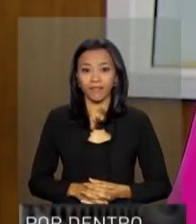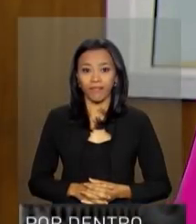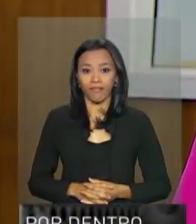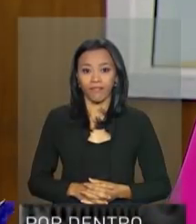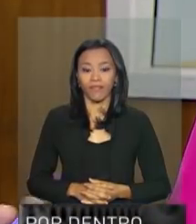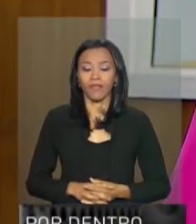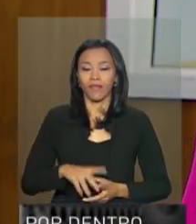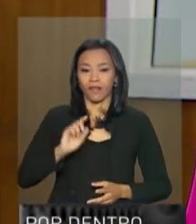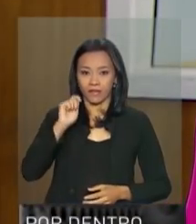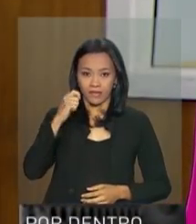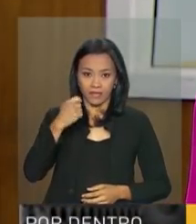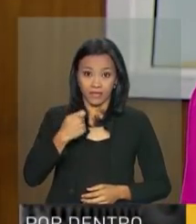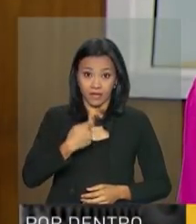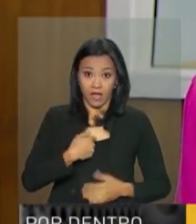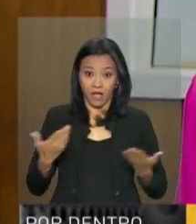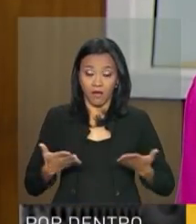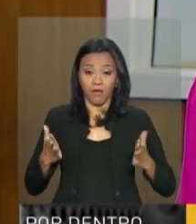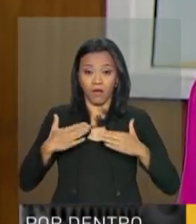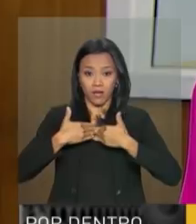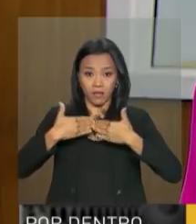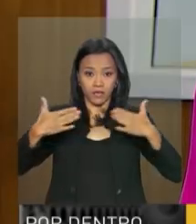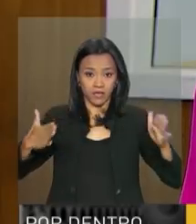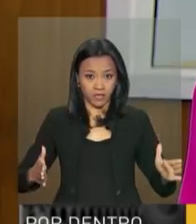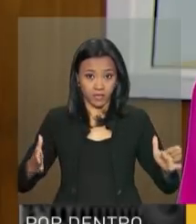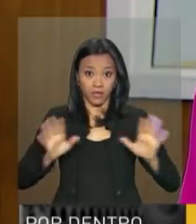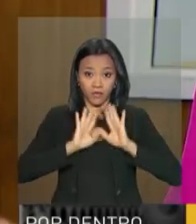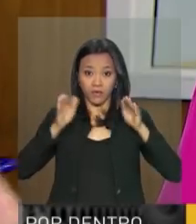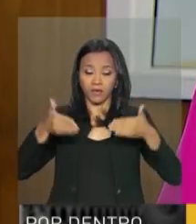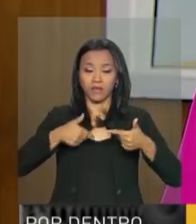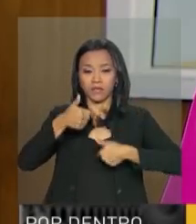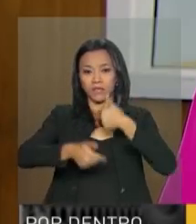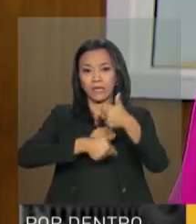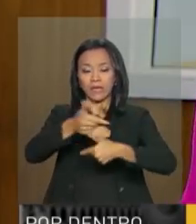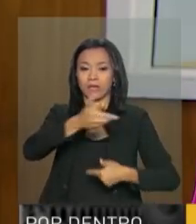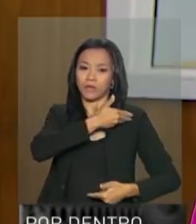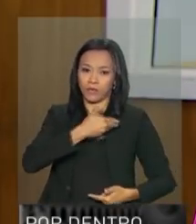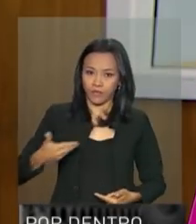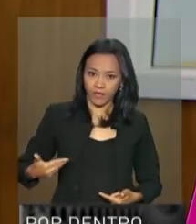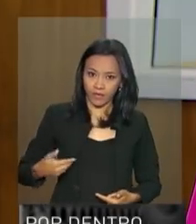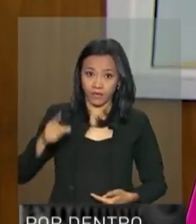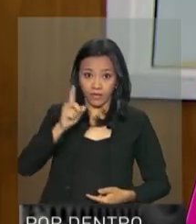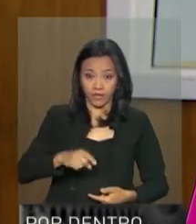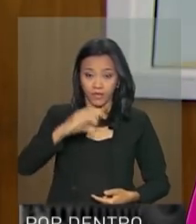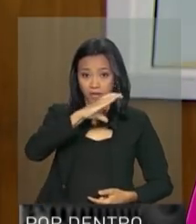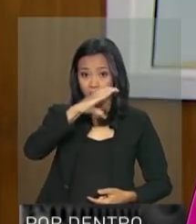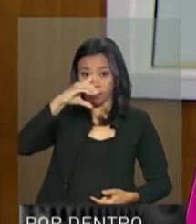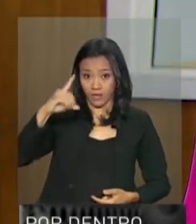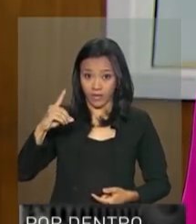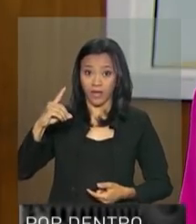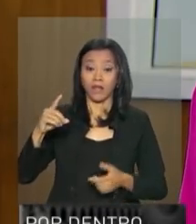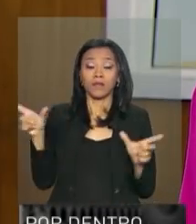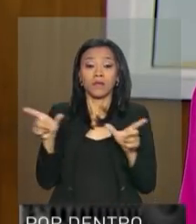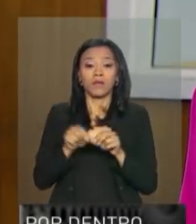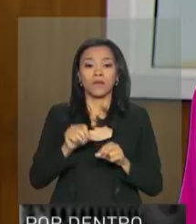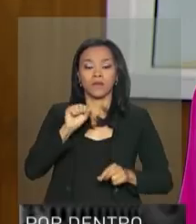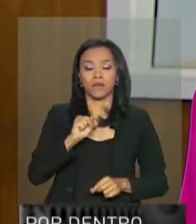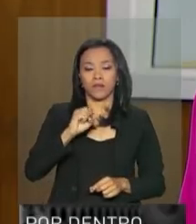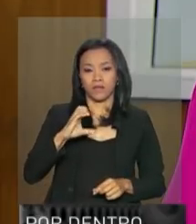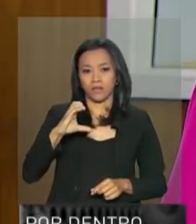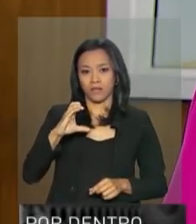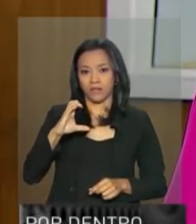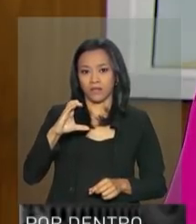eu sou Carla Vatier e estamos no ar a partir de agora com o programa Por Dentro do Governo, que é produzido e coordenado pela SECOM, Secretaria de Comunicação Social da Presidência